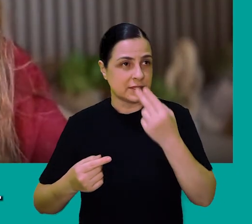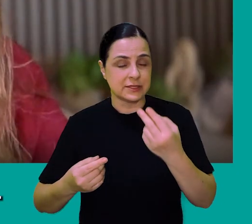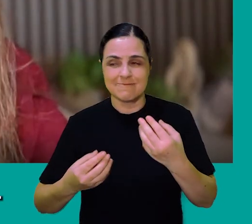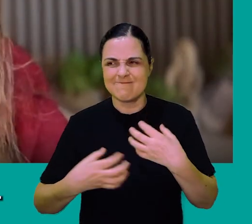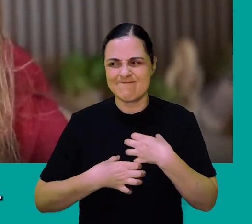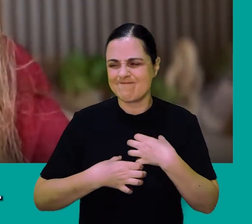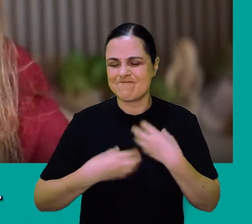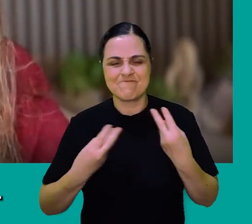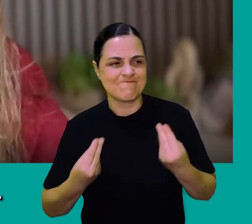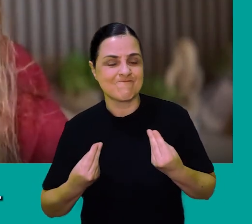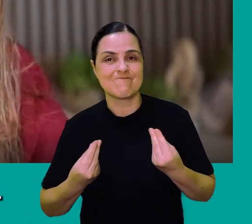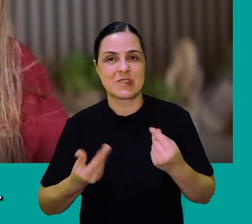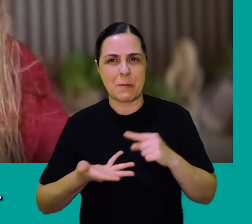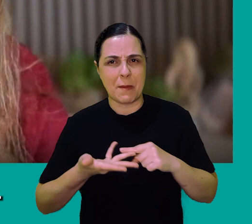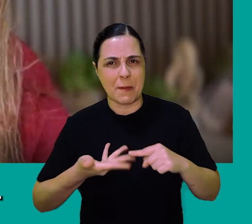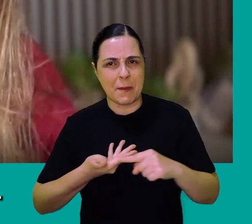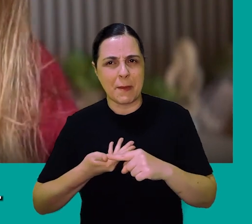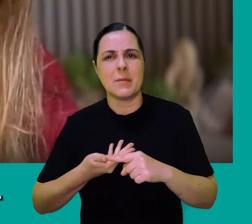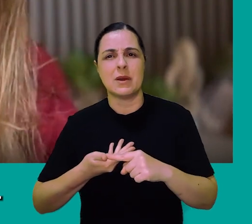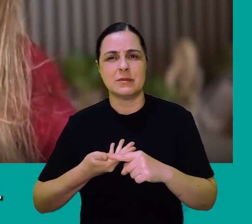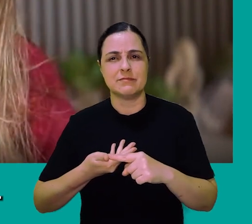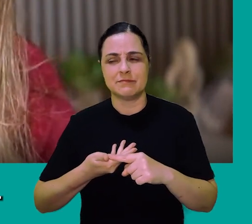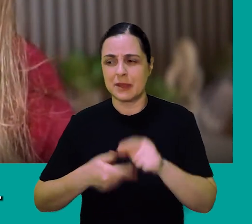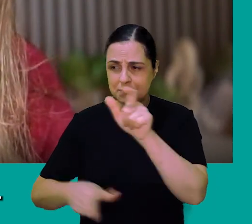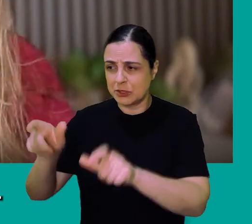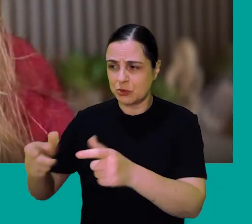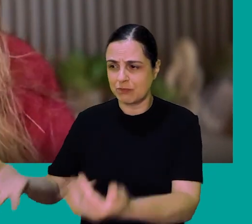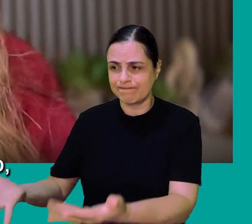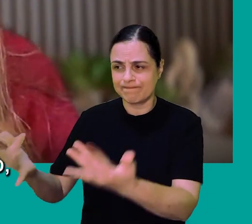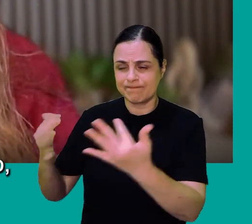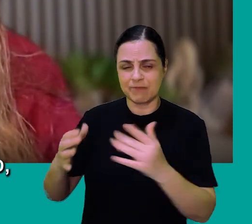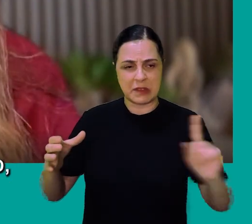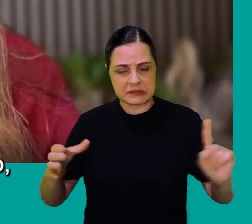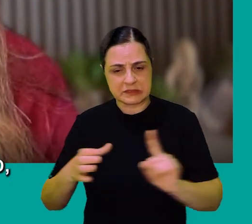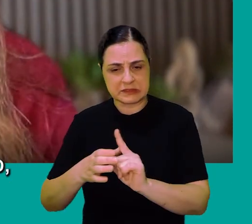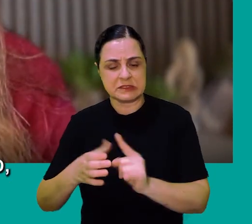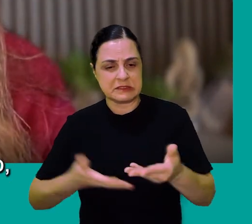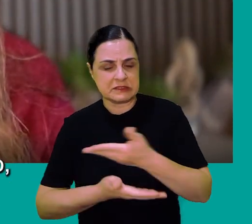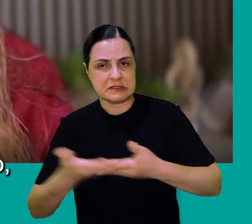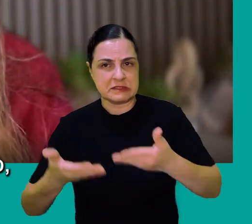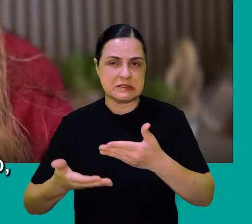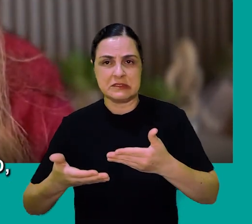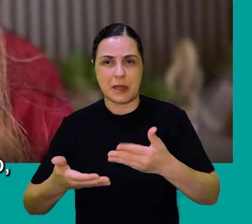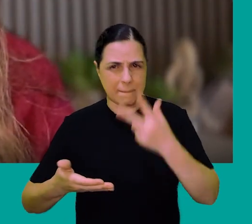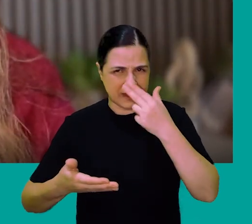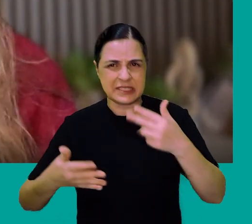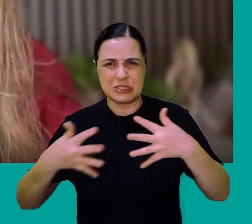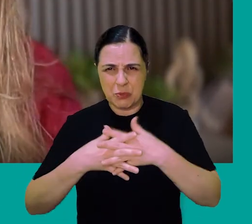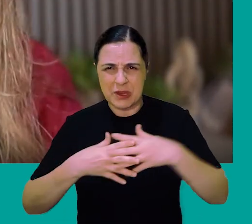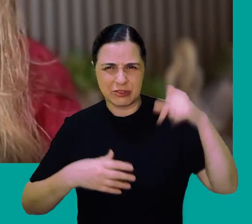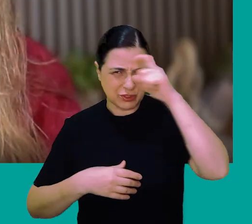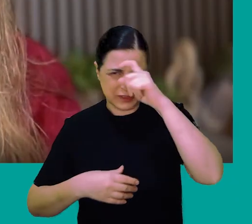sensações, né, que esses grupos acabam tendo ao participar da sociedade. Não sei se ficou muito complicado e muito teórico, o que